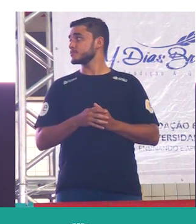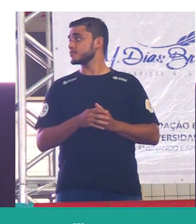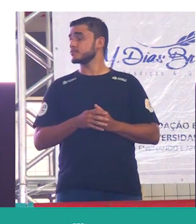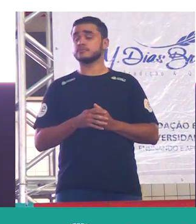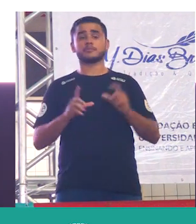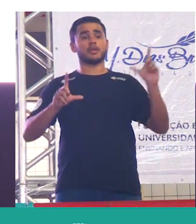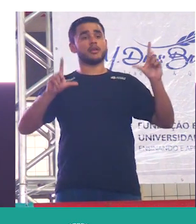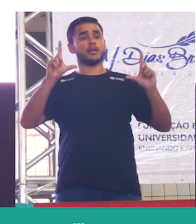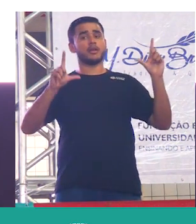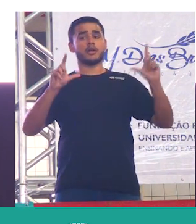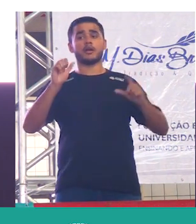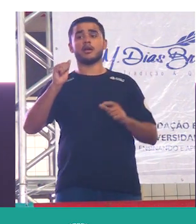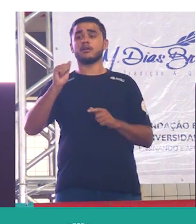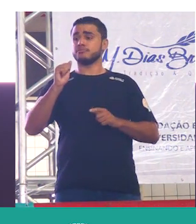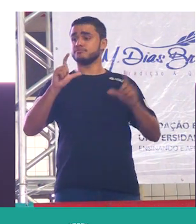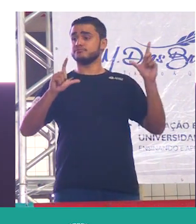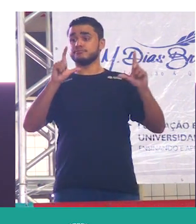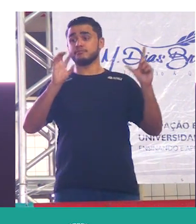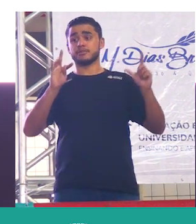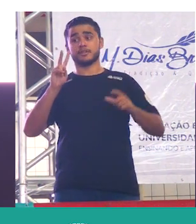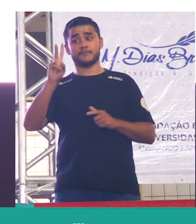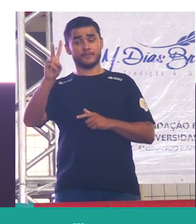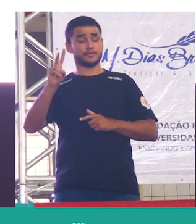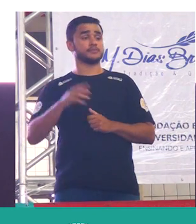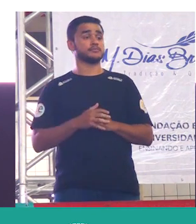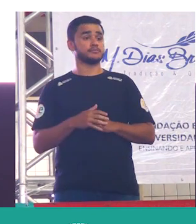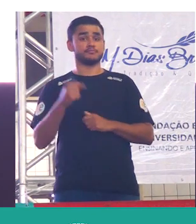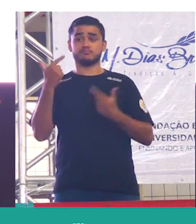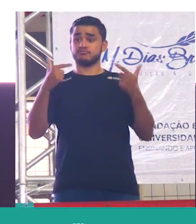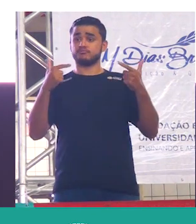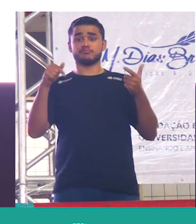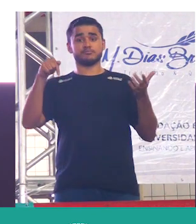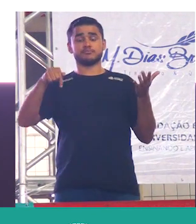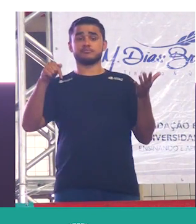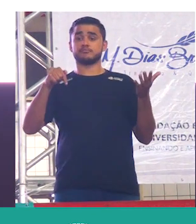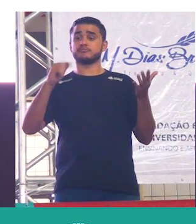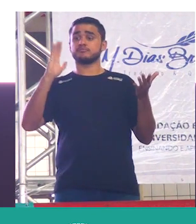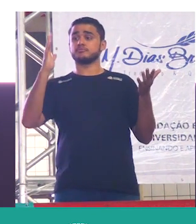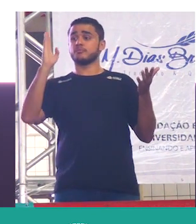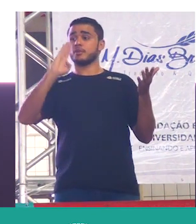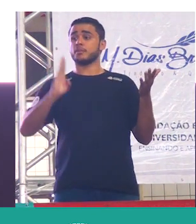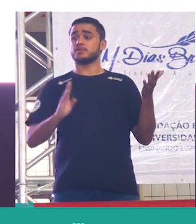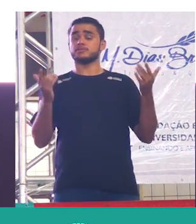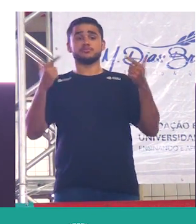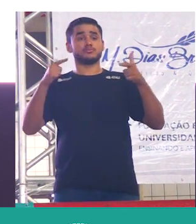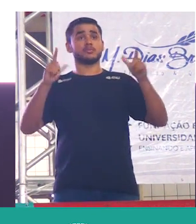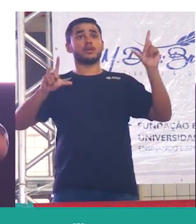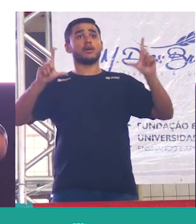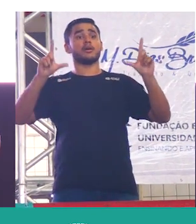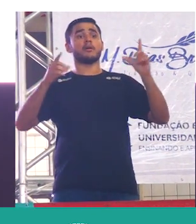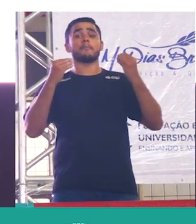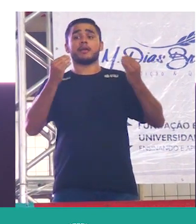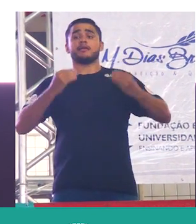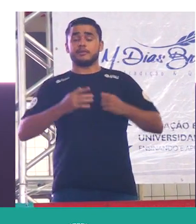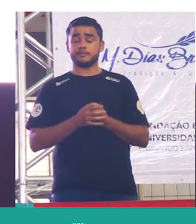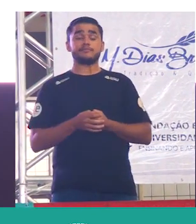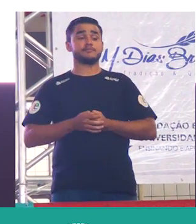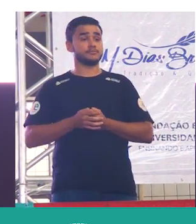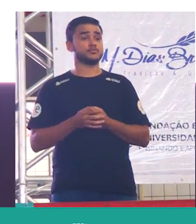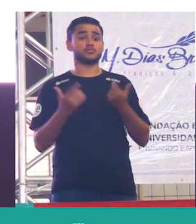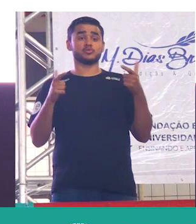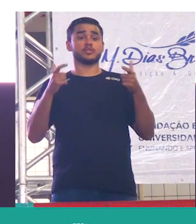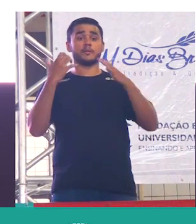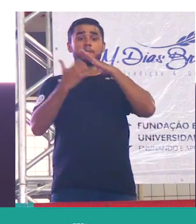de televisão, numa época em que não havia no Brasil nem emissoras. Então, tentando